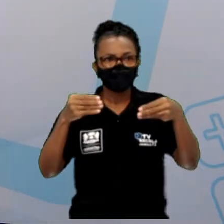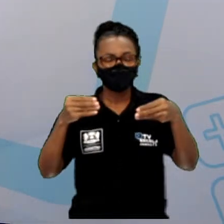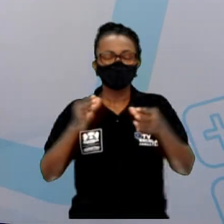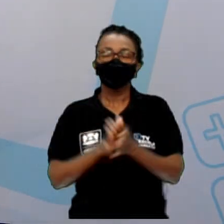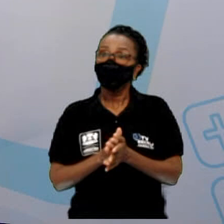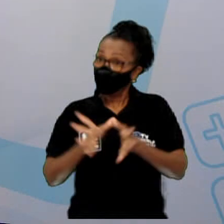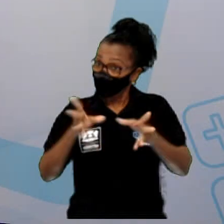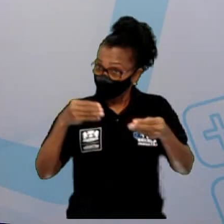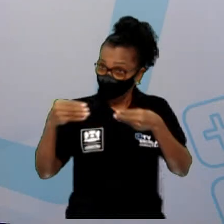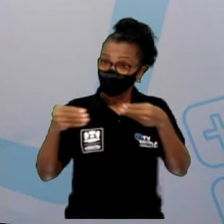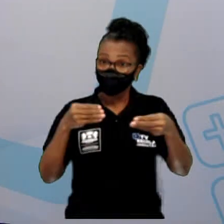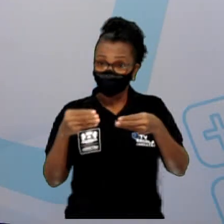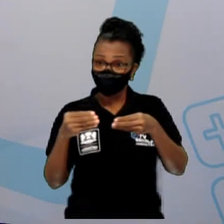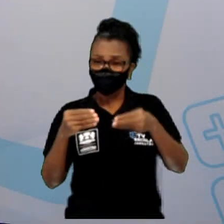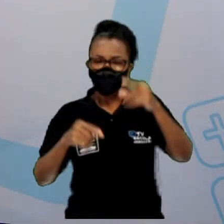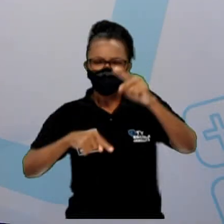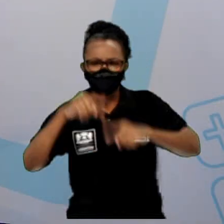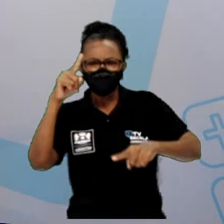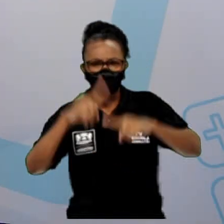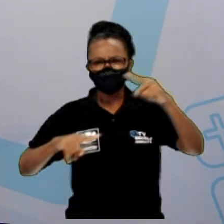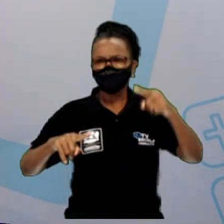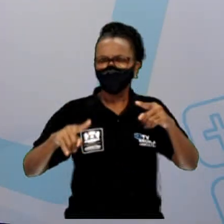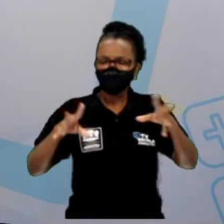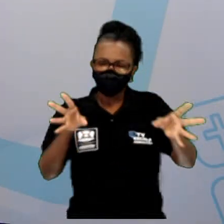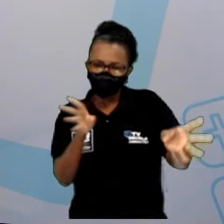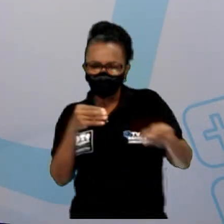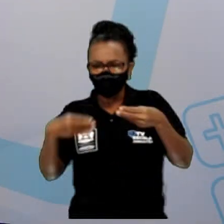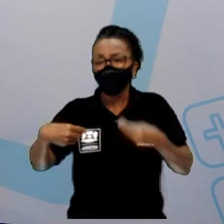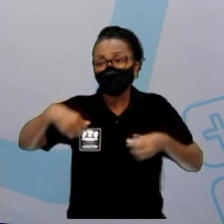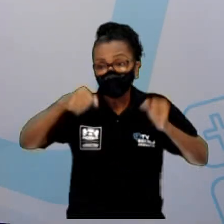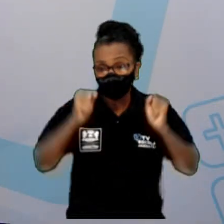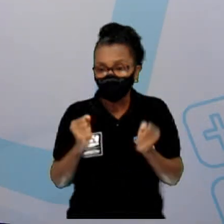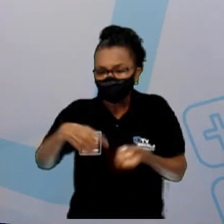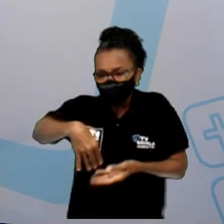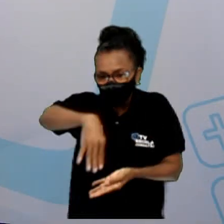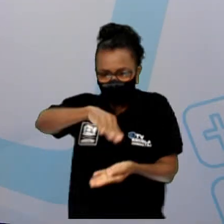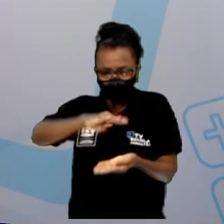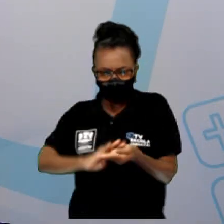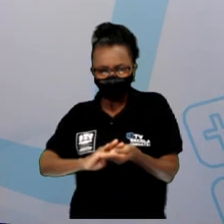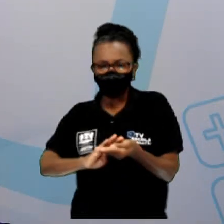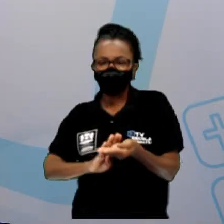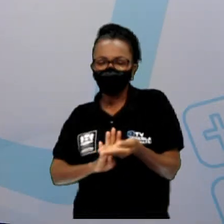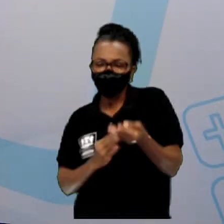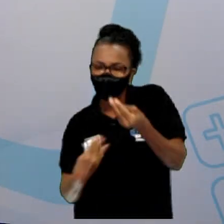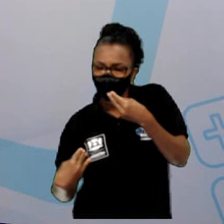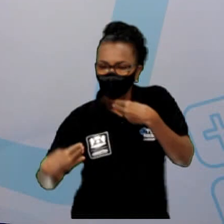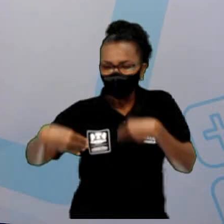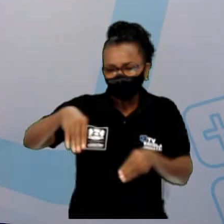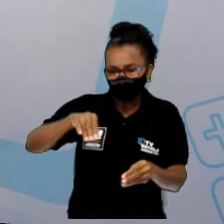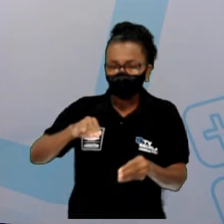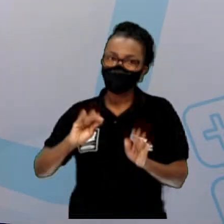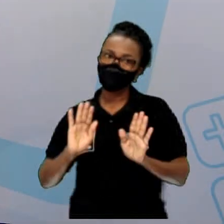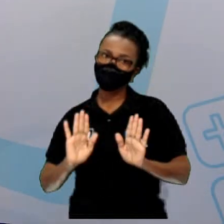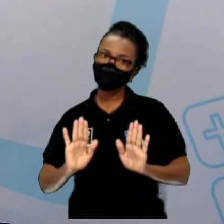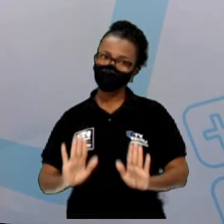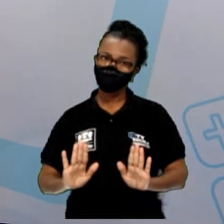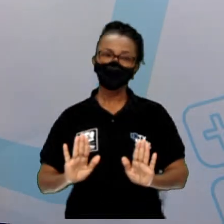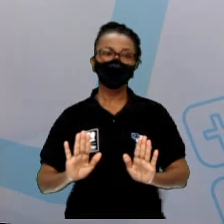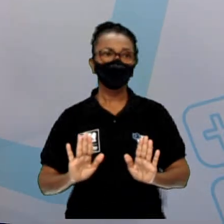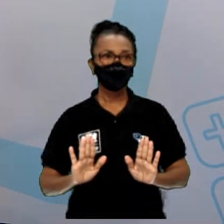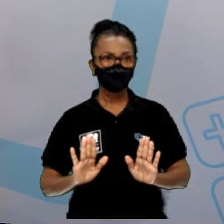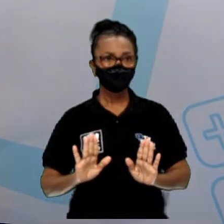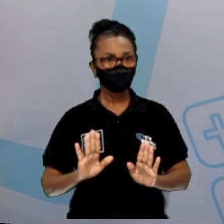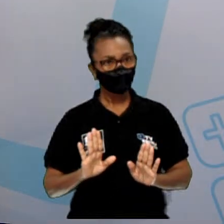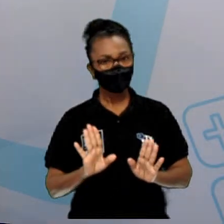material que ele é flexível, ele pode ser dobrável, ele é maleável, porém, não é?